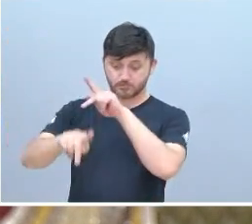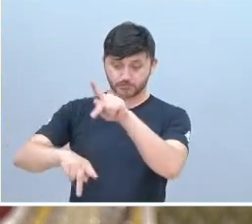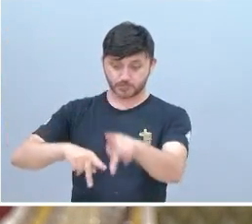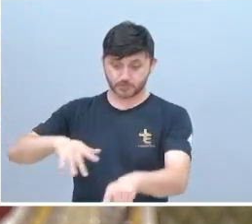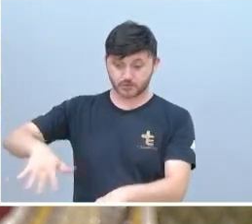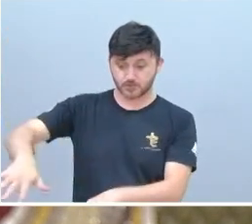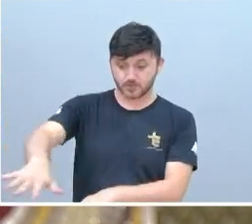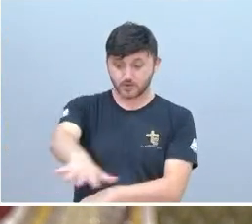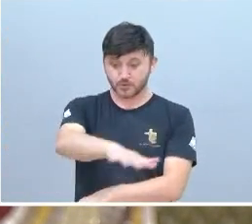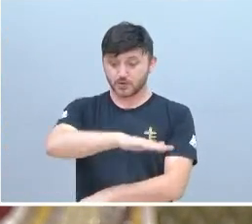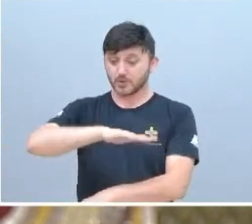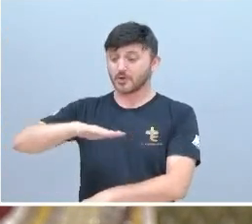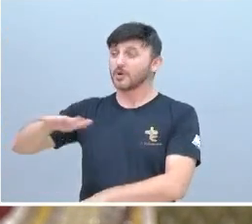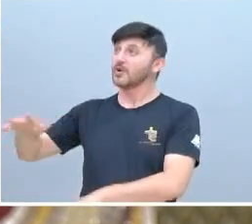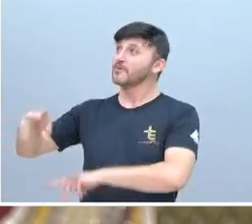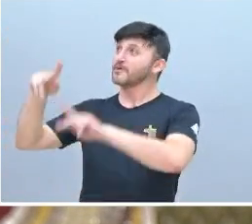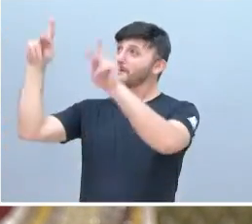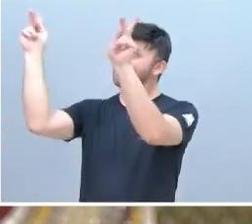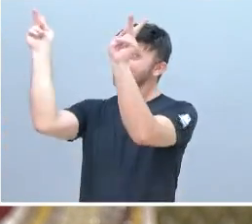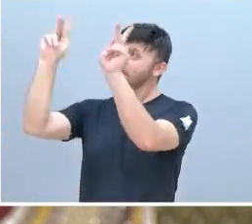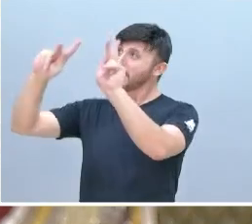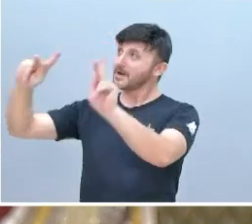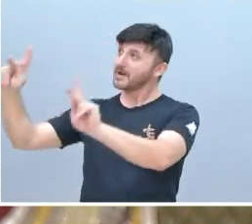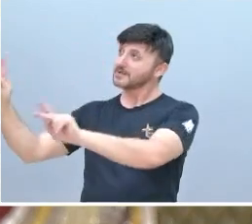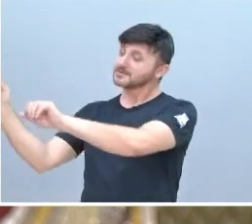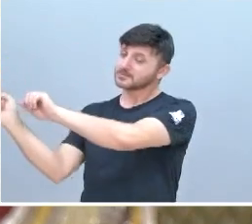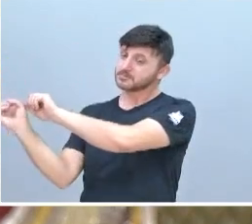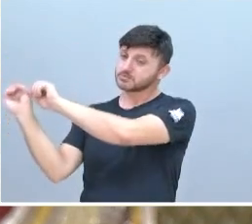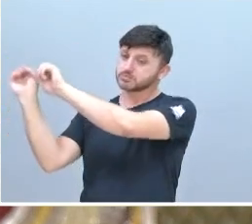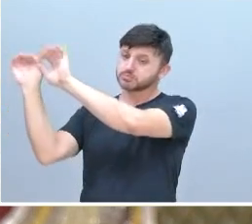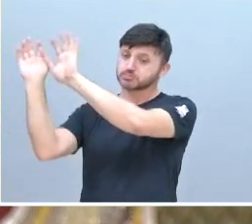Senhor abençoe.